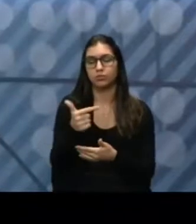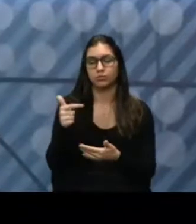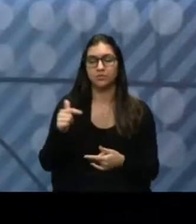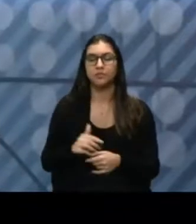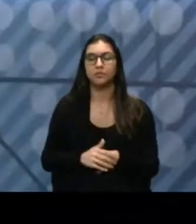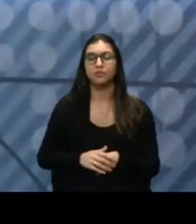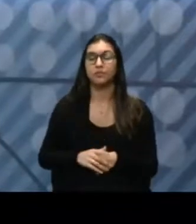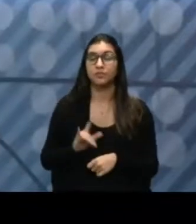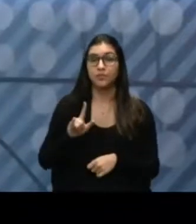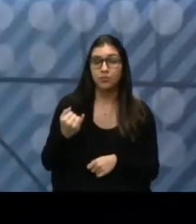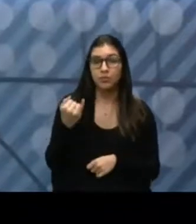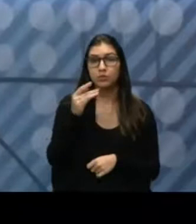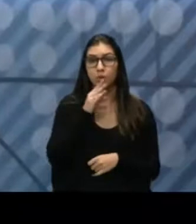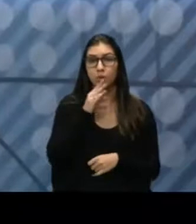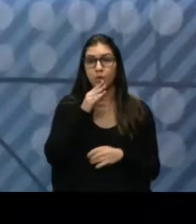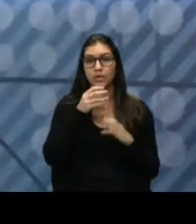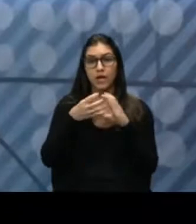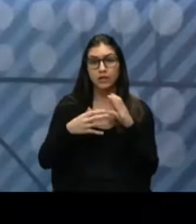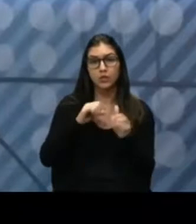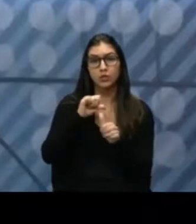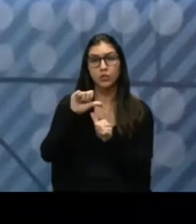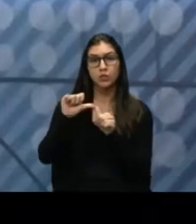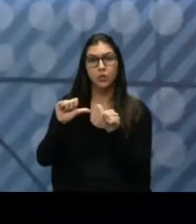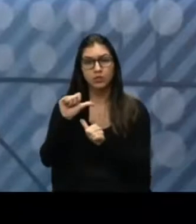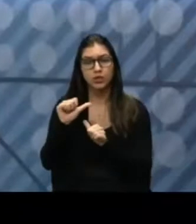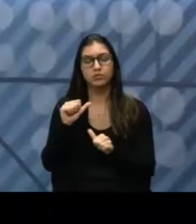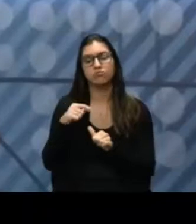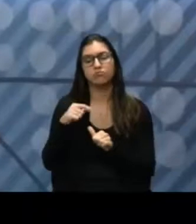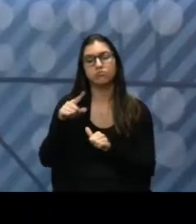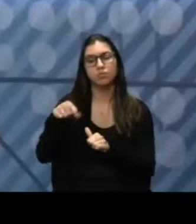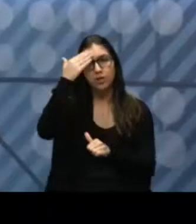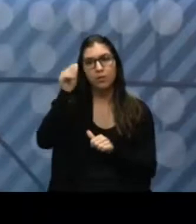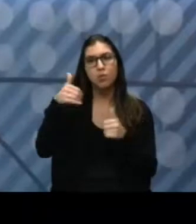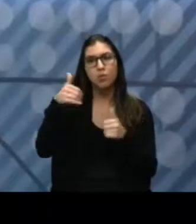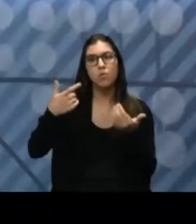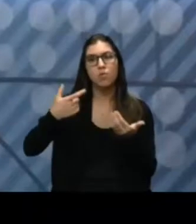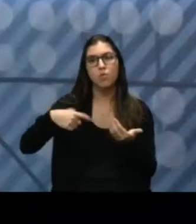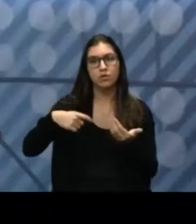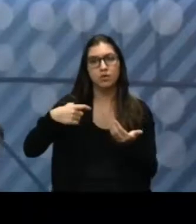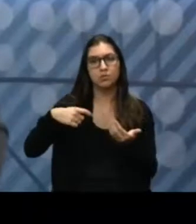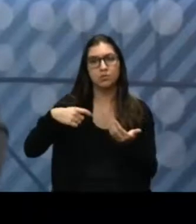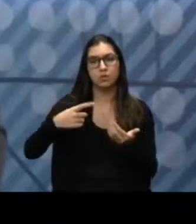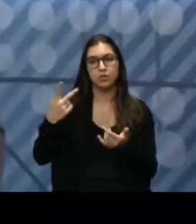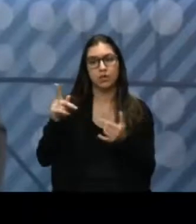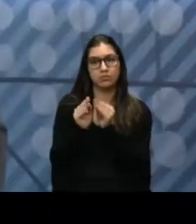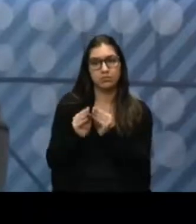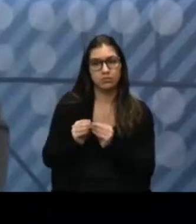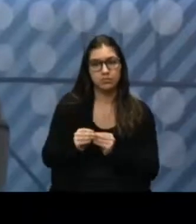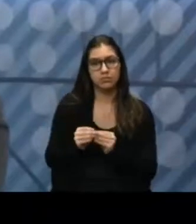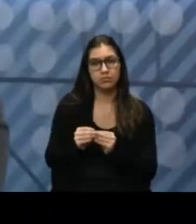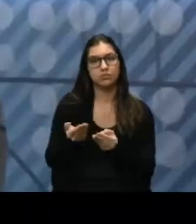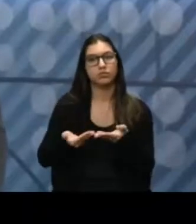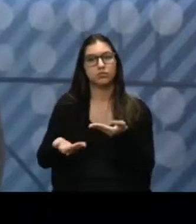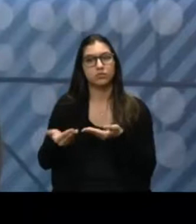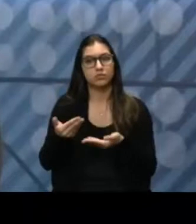nós conhecermos essas características de mudanças de fase para saber qual que é o comportamento dos